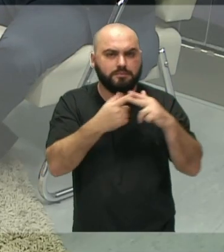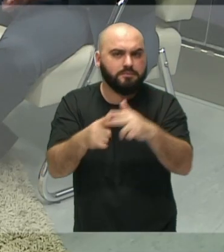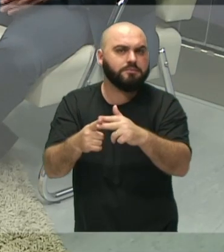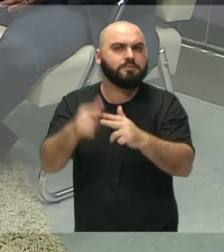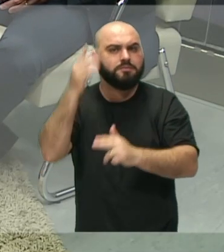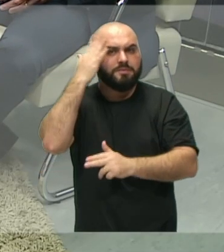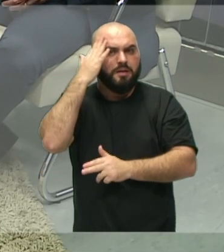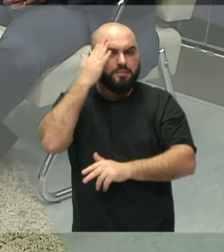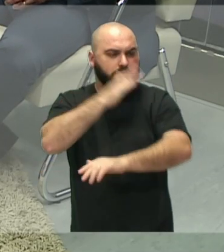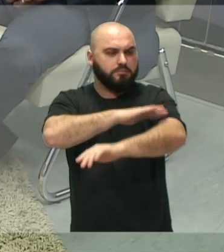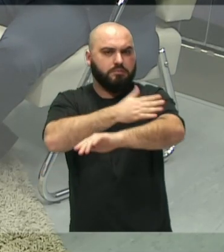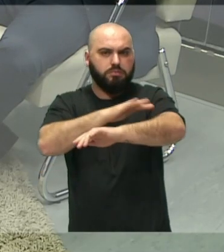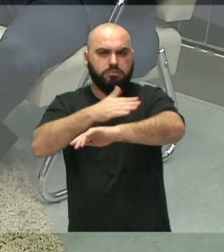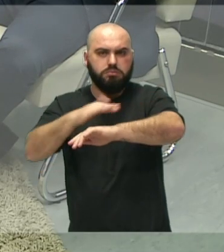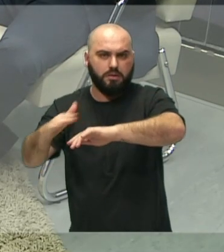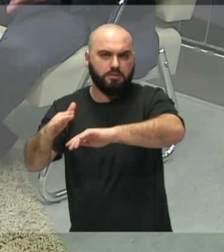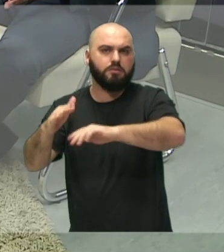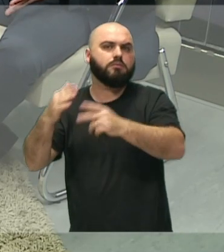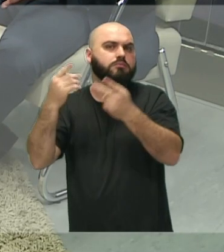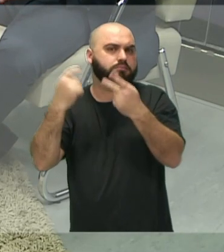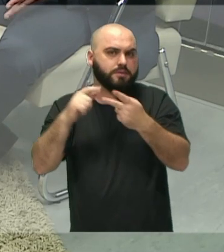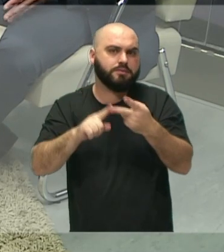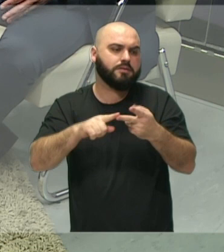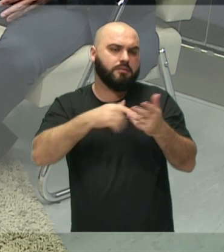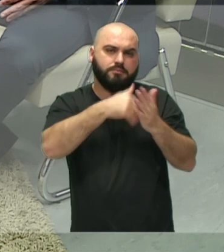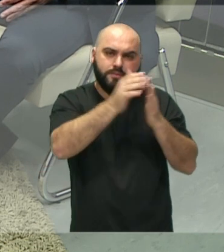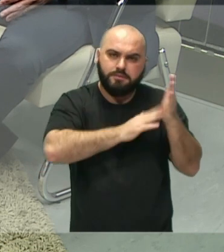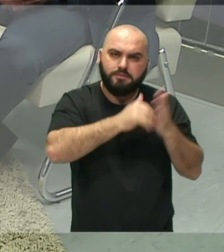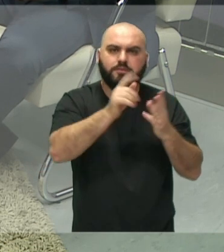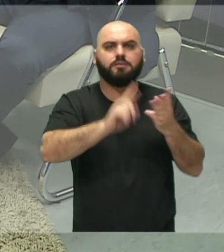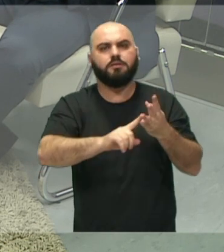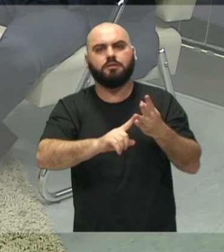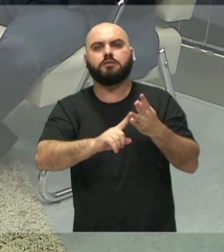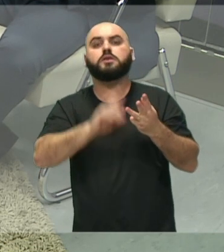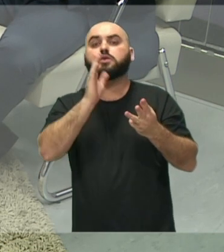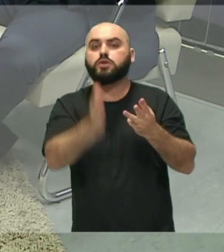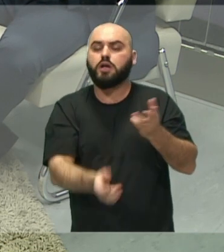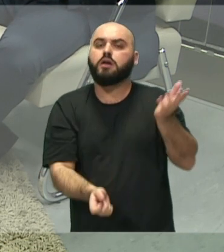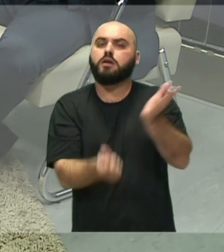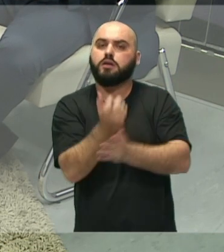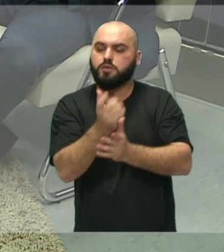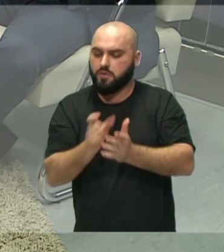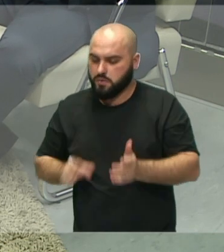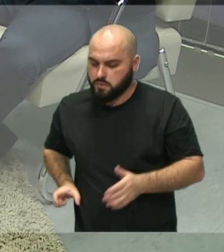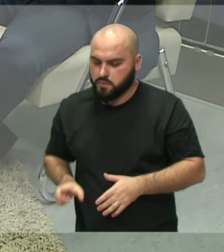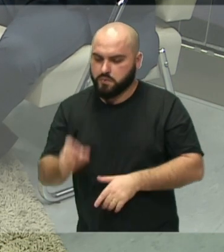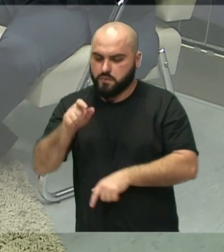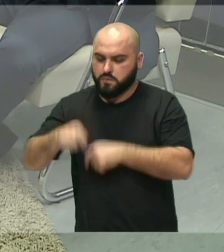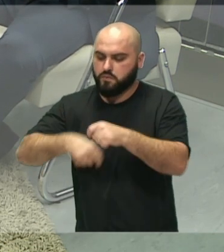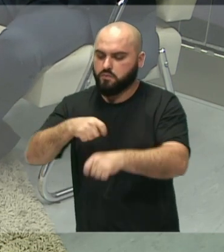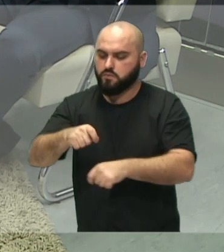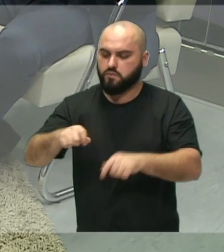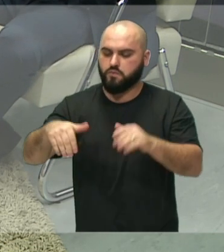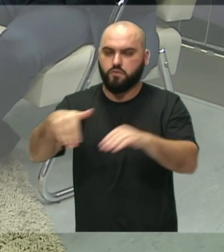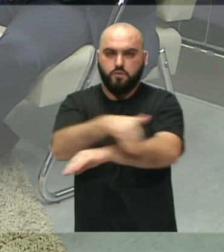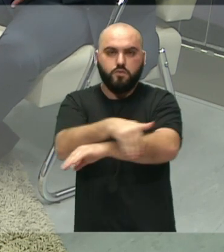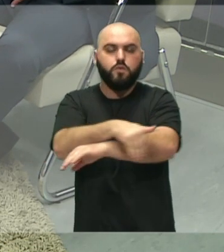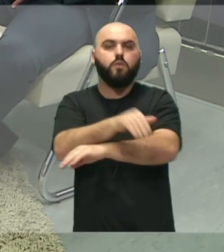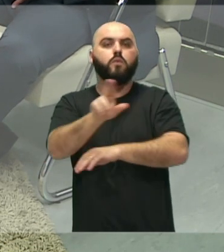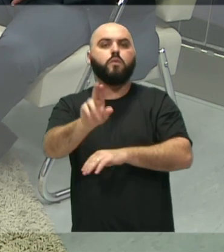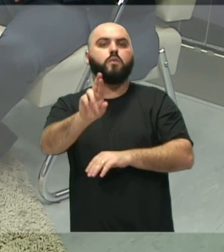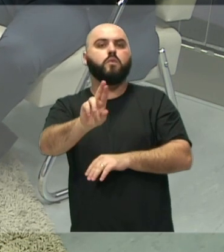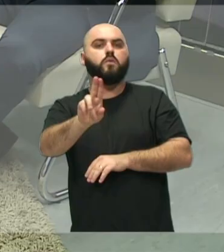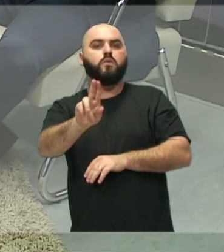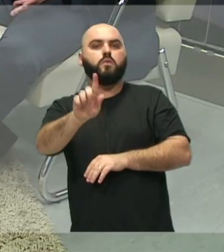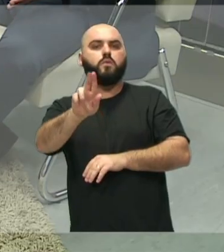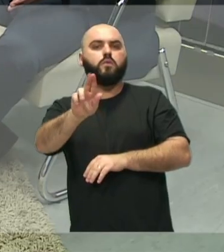ciclovias com buraco, tem ciclovias hoje que precisam de uma repintura. Foi instalada uma ciclofaixa na Rua Uruguai, que me chama a